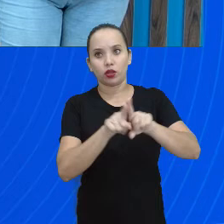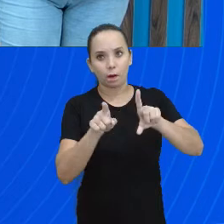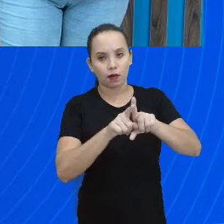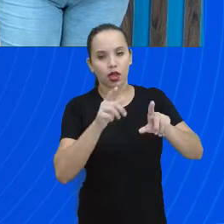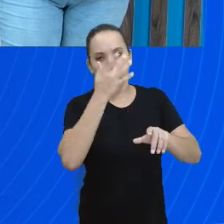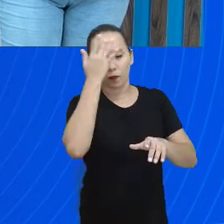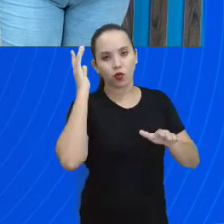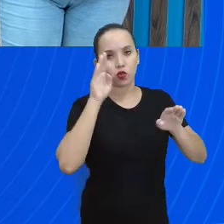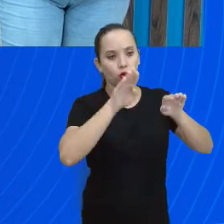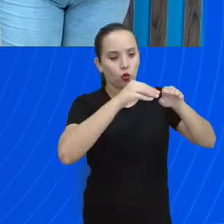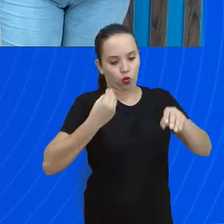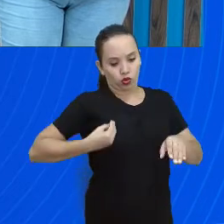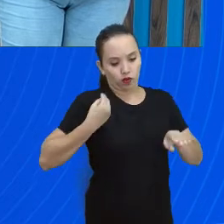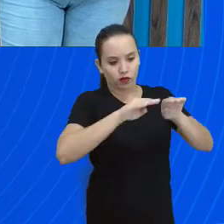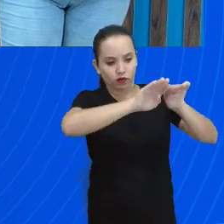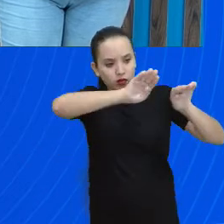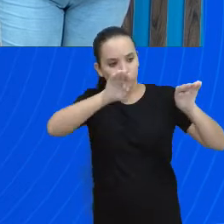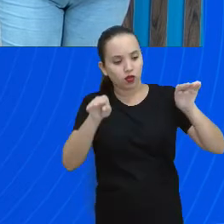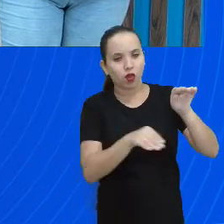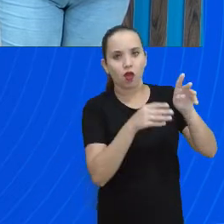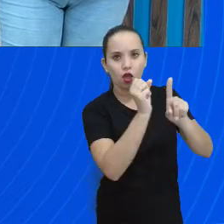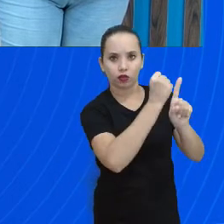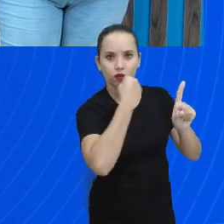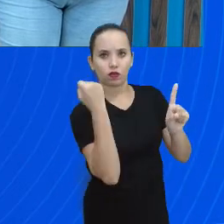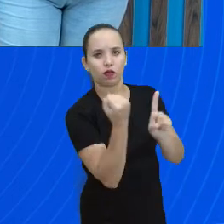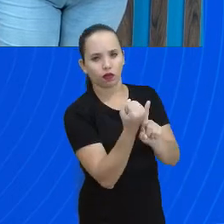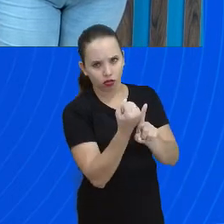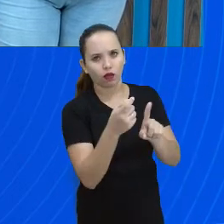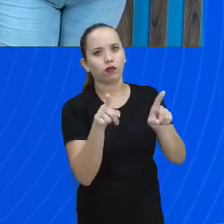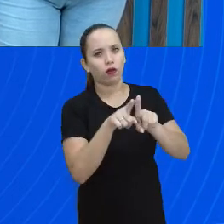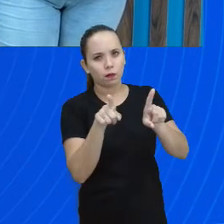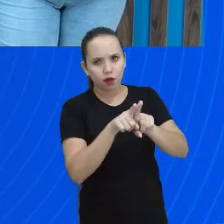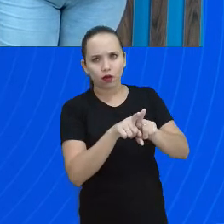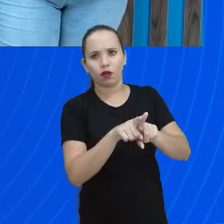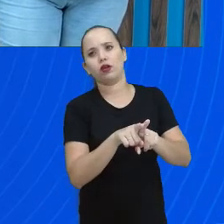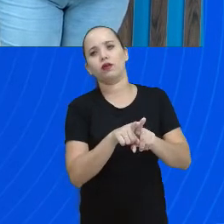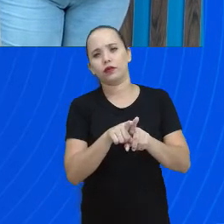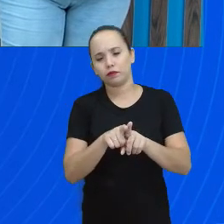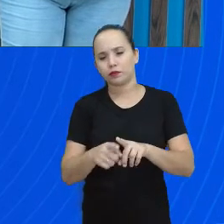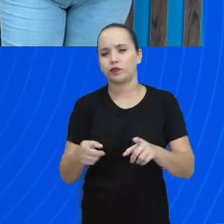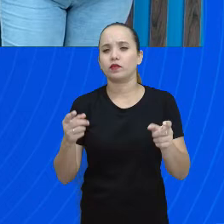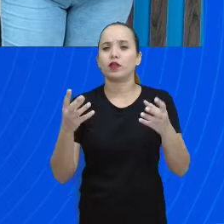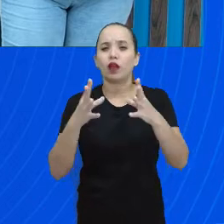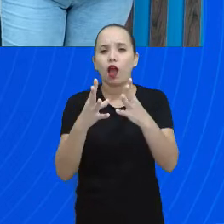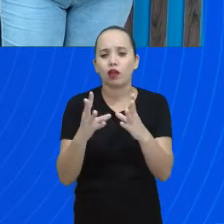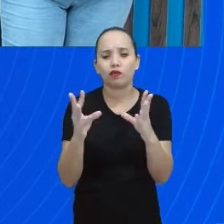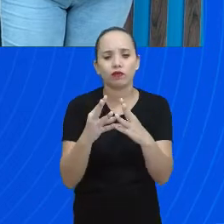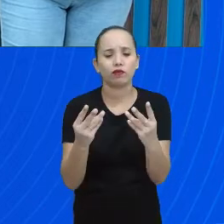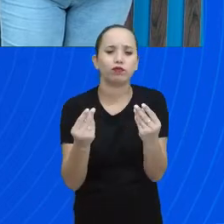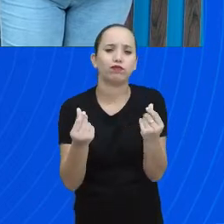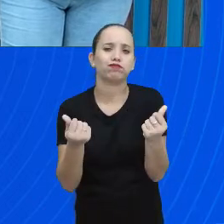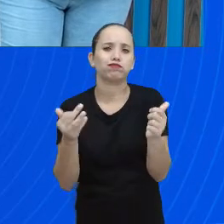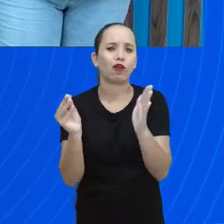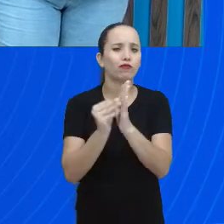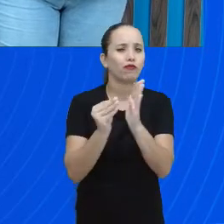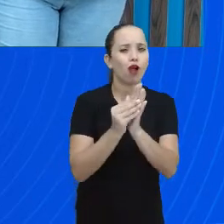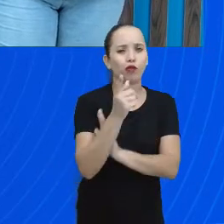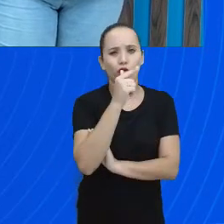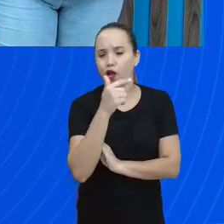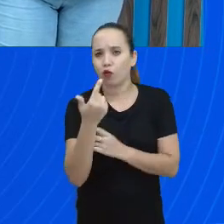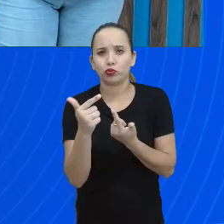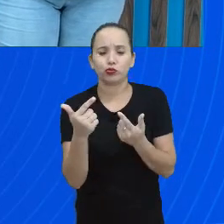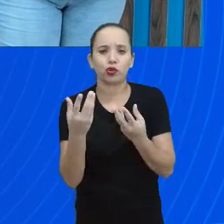né, nessa situação, né, de falta d'água, né, escassez de água, porque não recebe, né, não tem